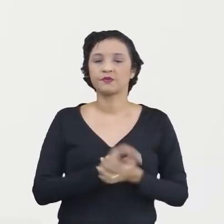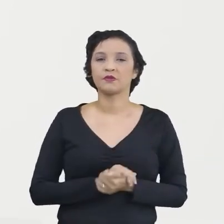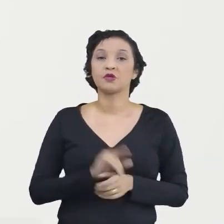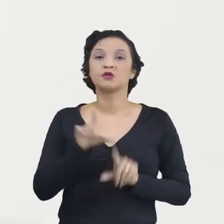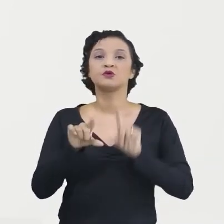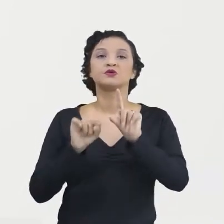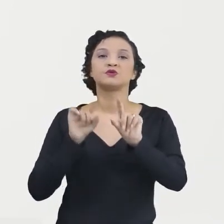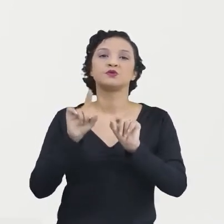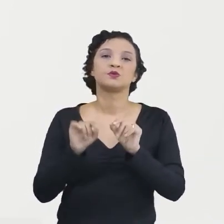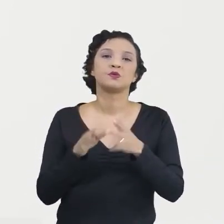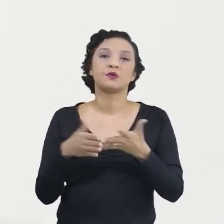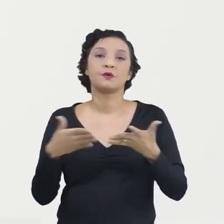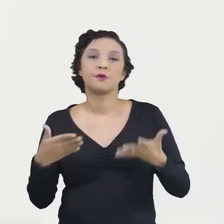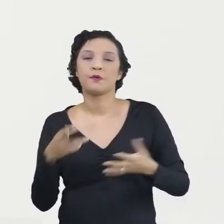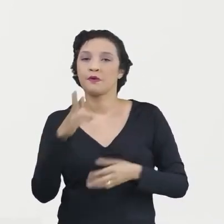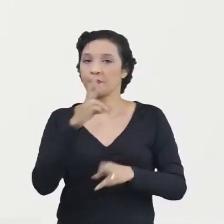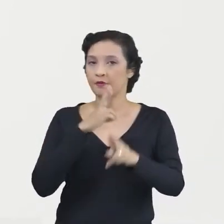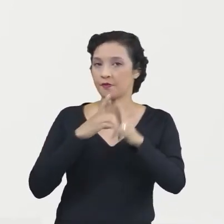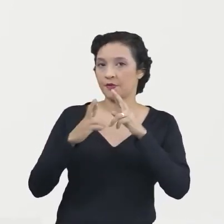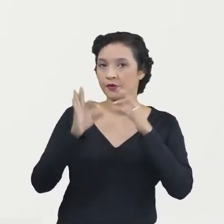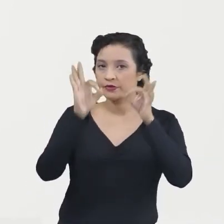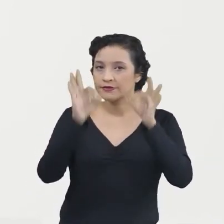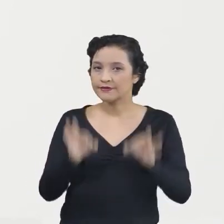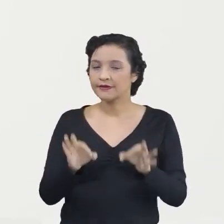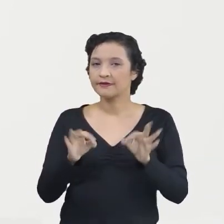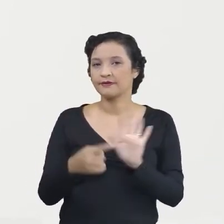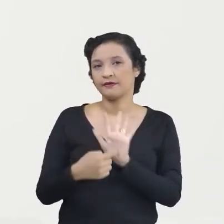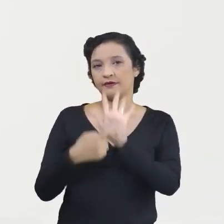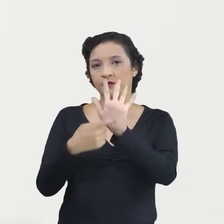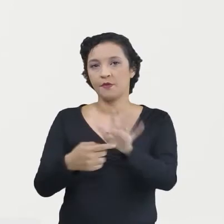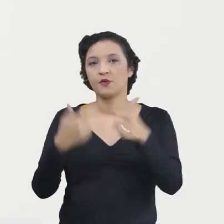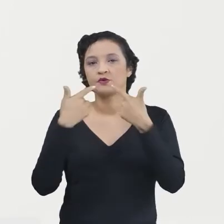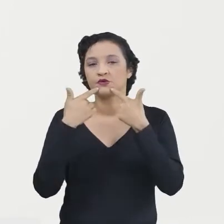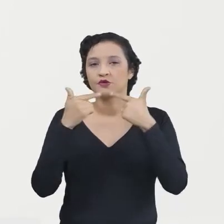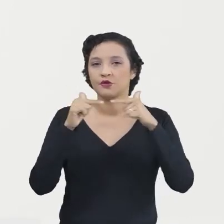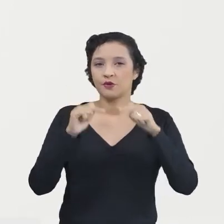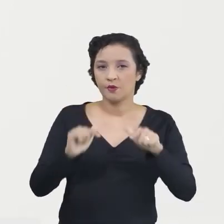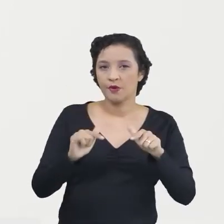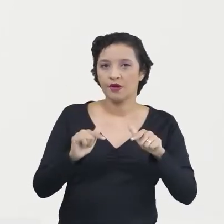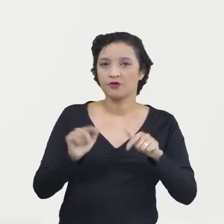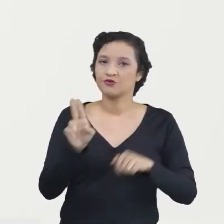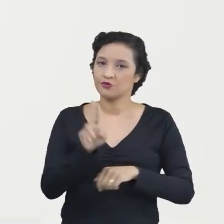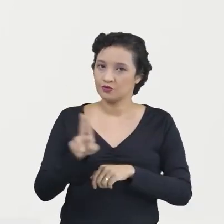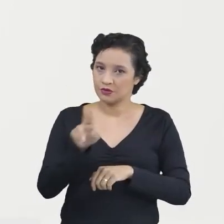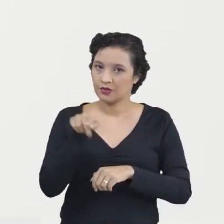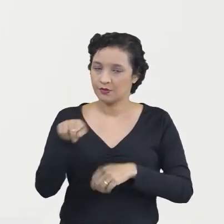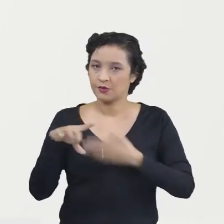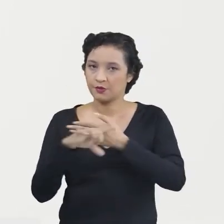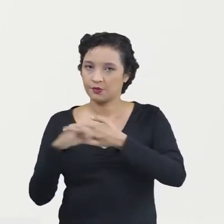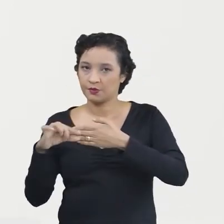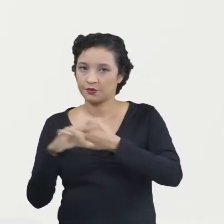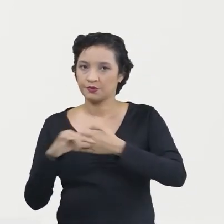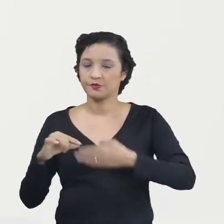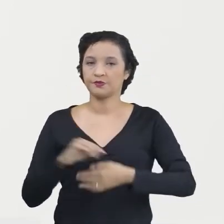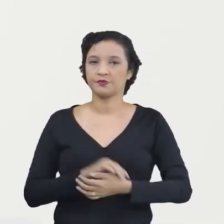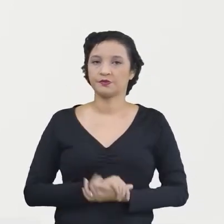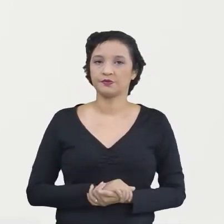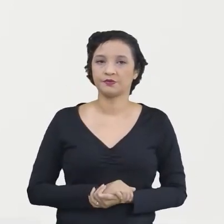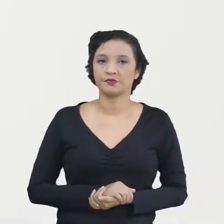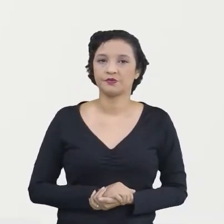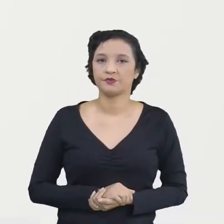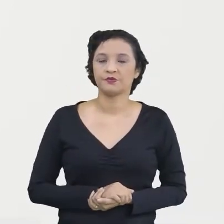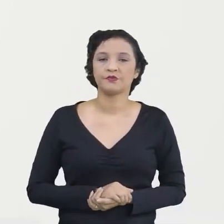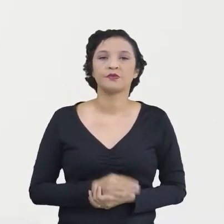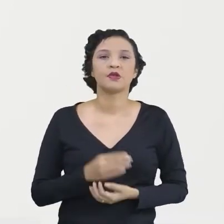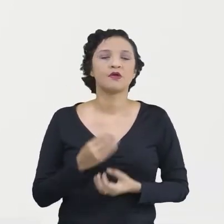escolha a alternativa que indica qual a linguagem utilizada pelo autor. A gente vai ficar bem claro aqui